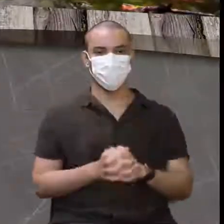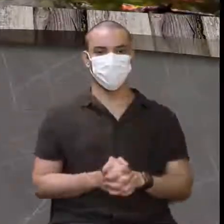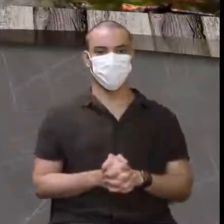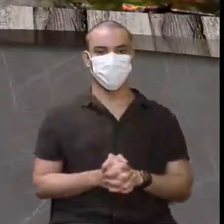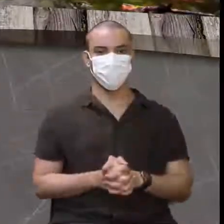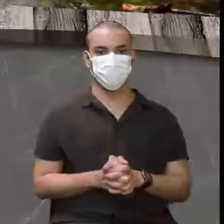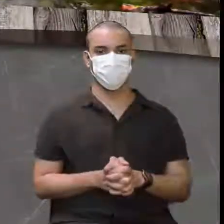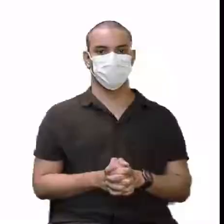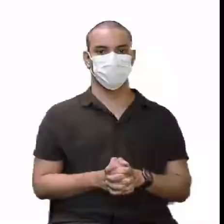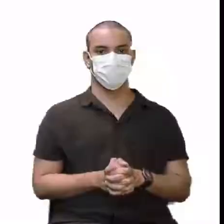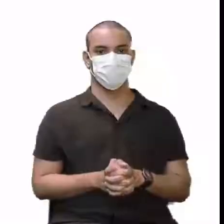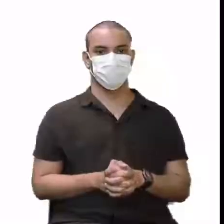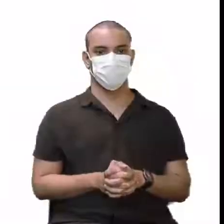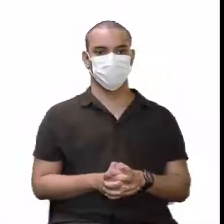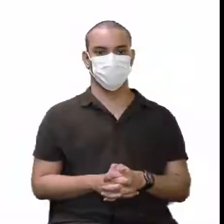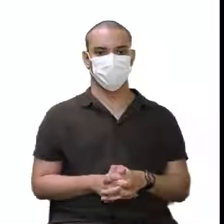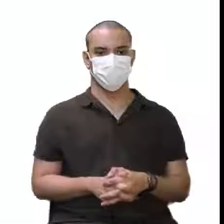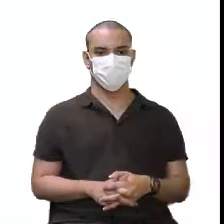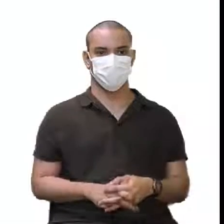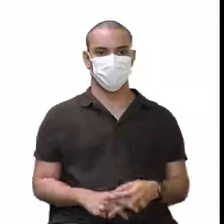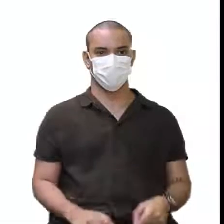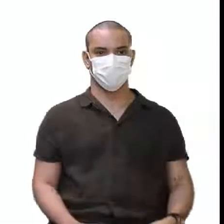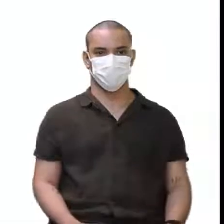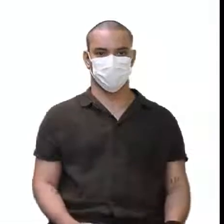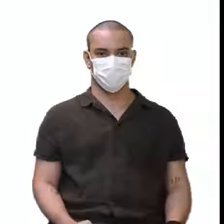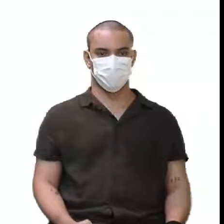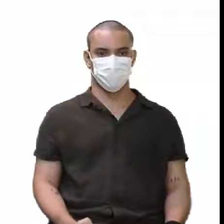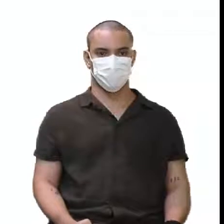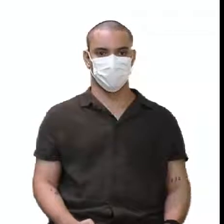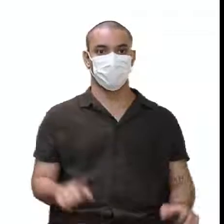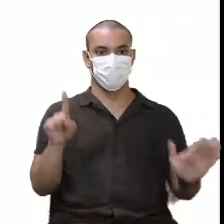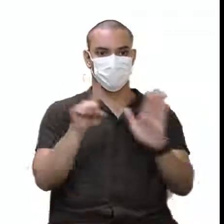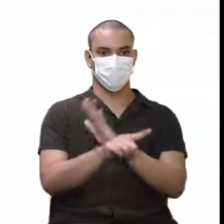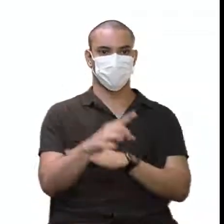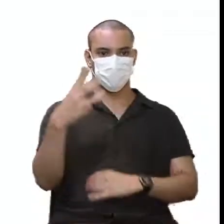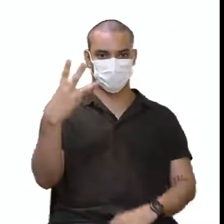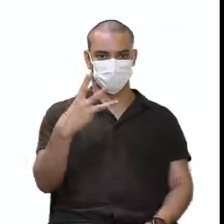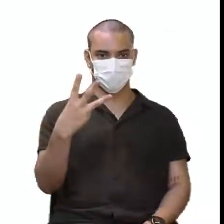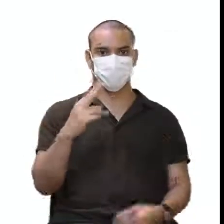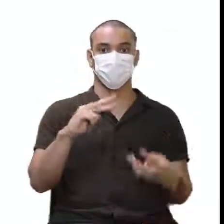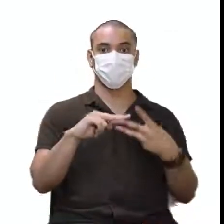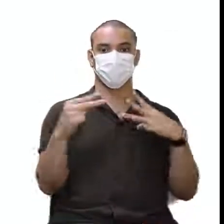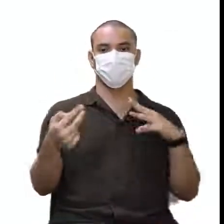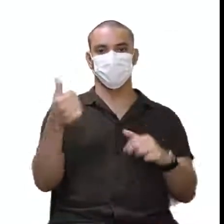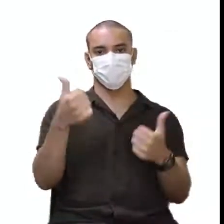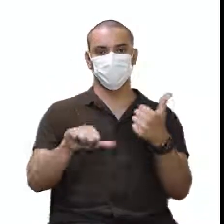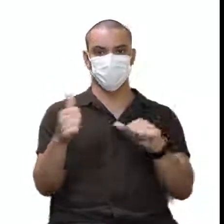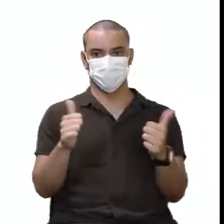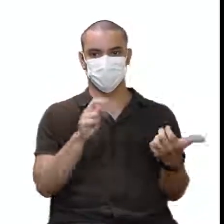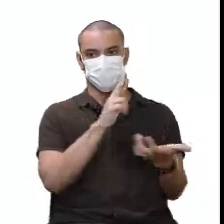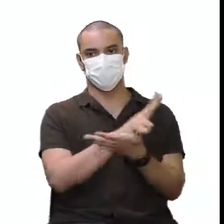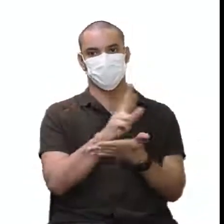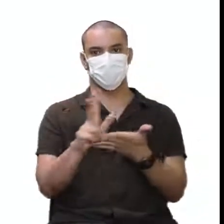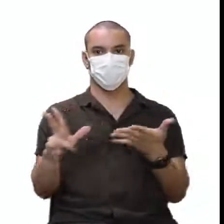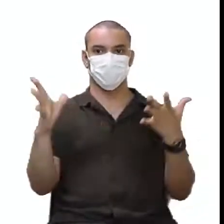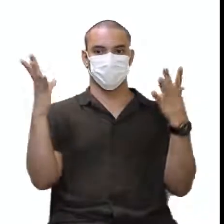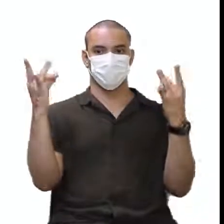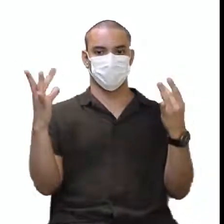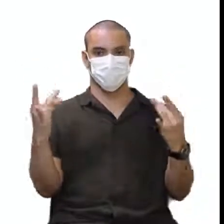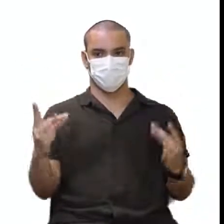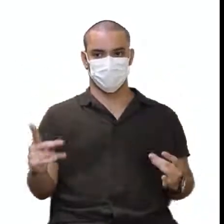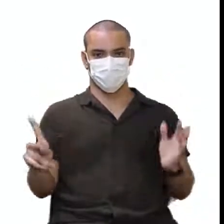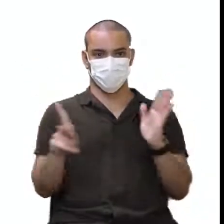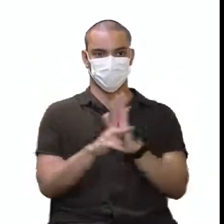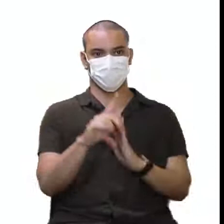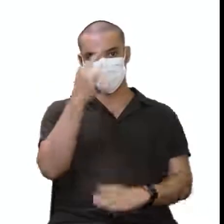para a nossa questão próxima. Questão 3. Mendel analisou diversas peculiaridades